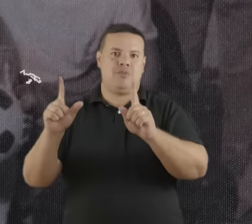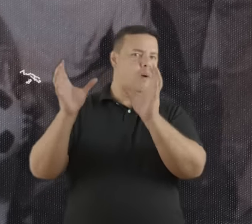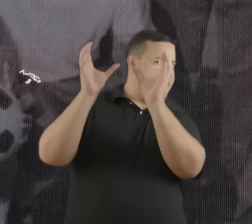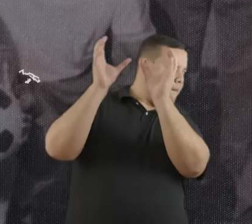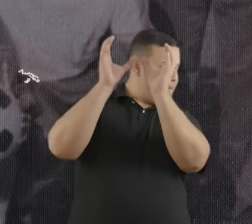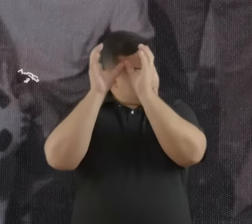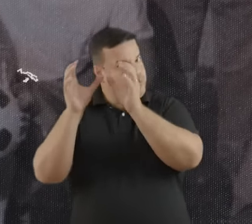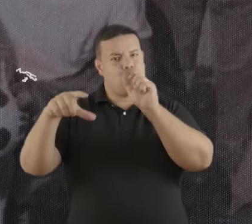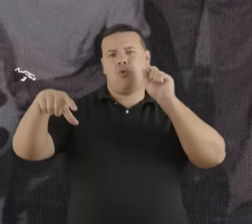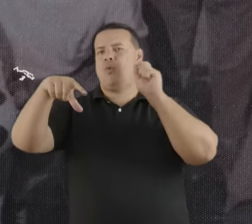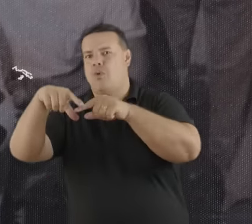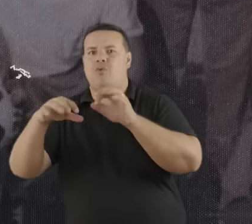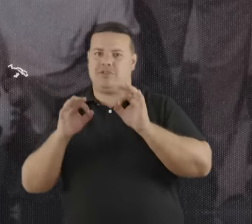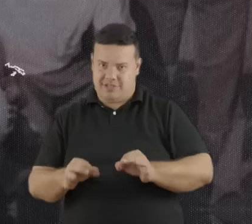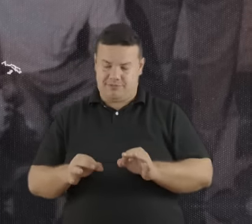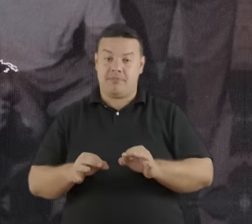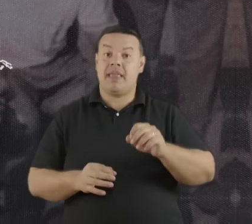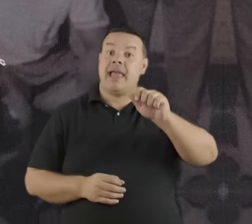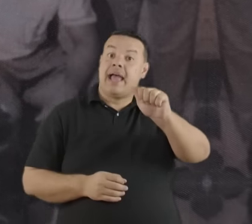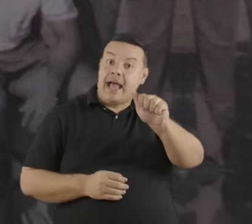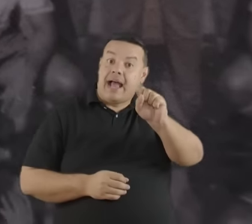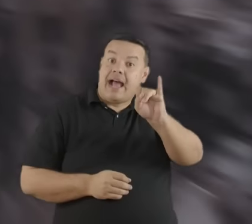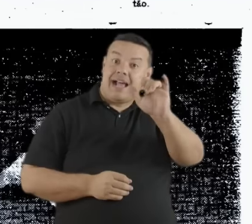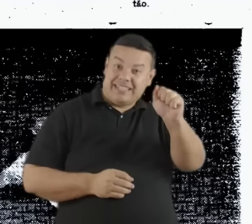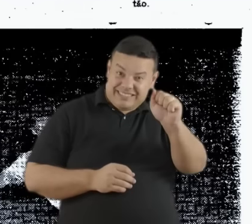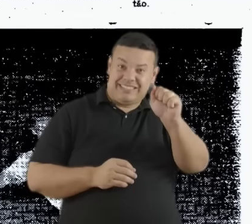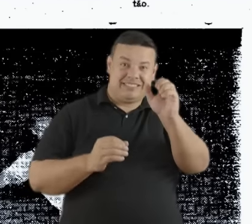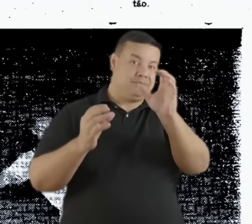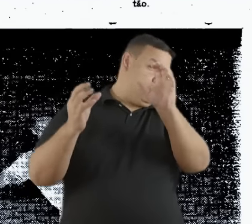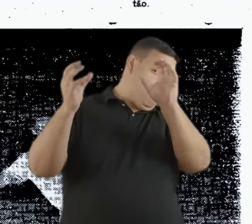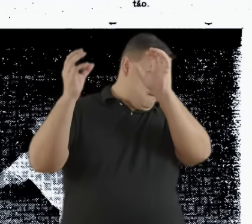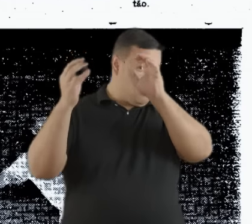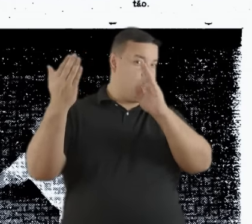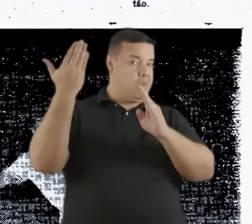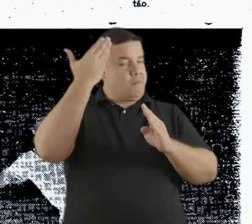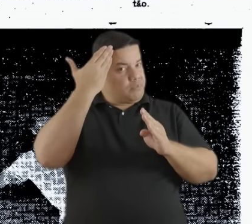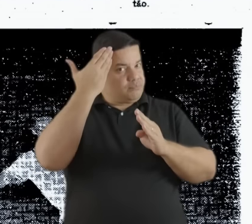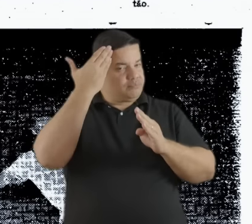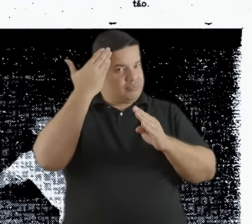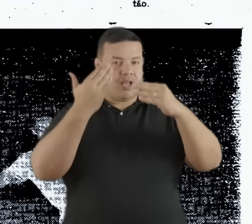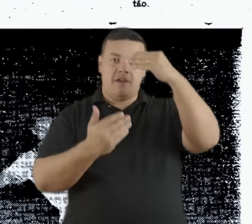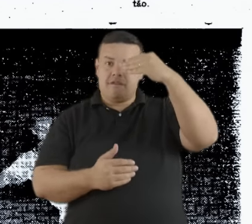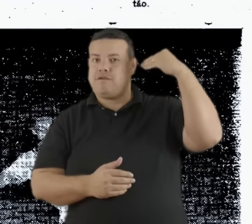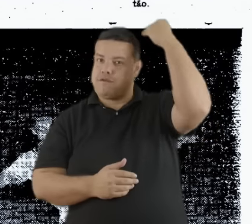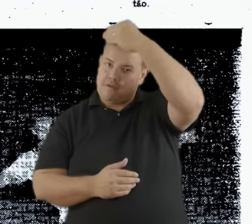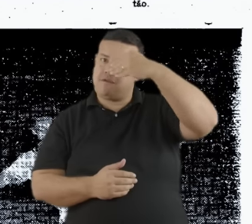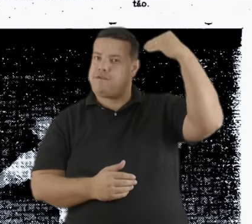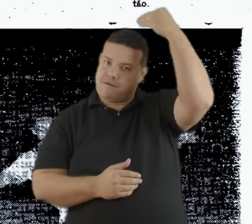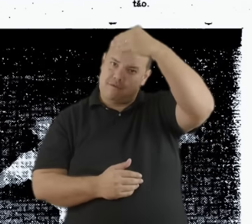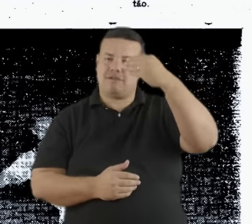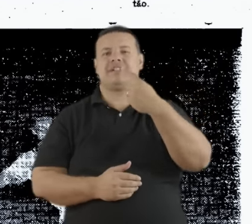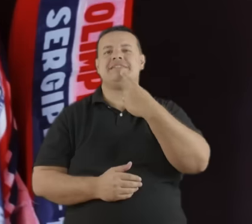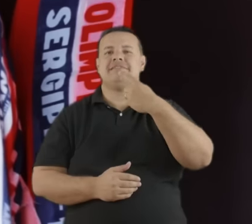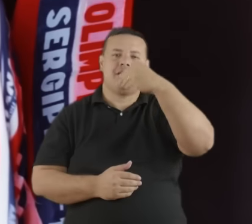certeira. Detalhe, em uma disputa de bola, Assis machucou a cabeça e por conta do sangramento, estava com ela